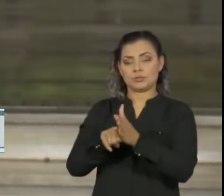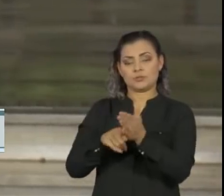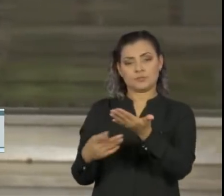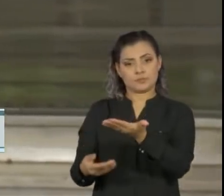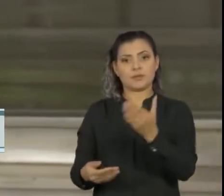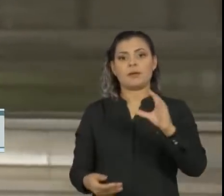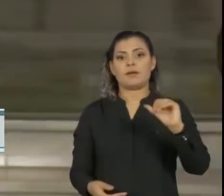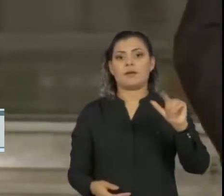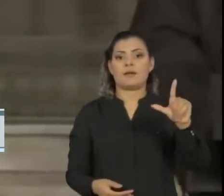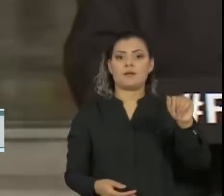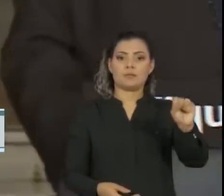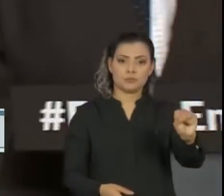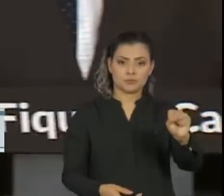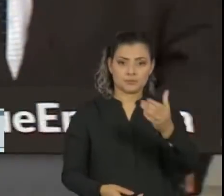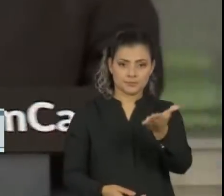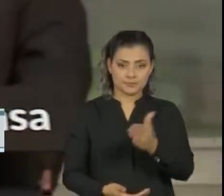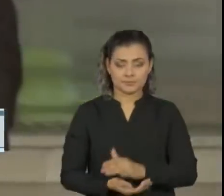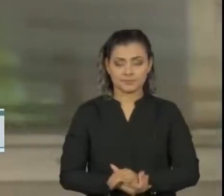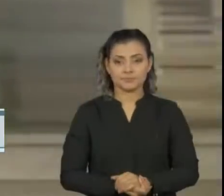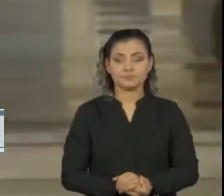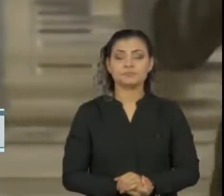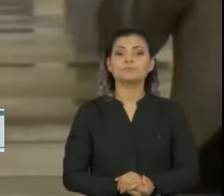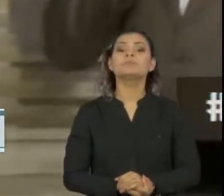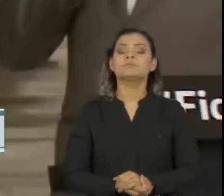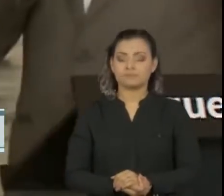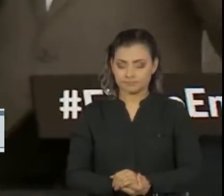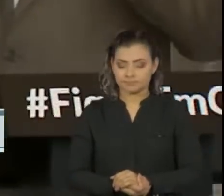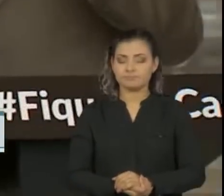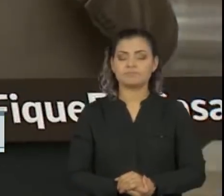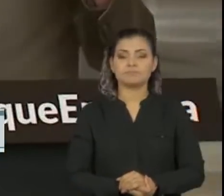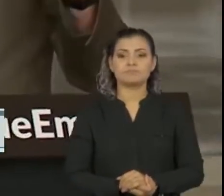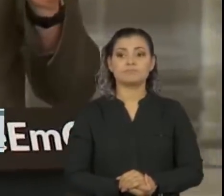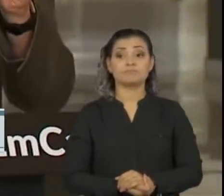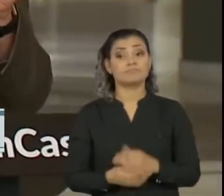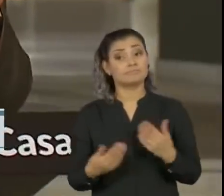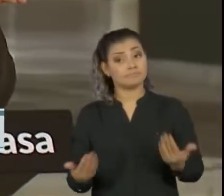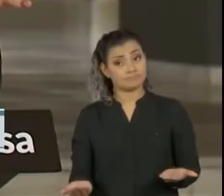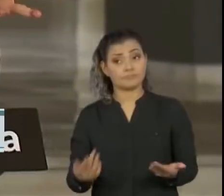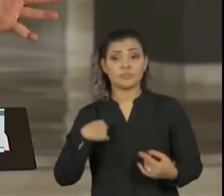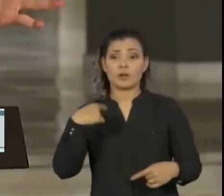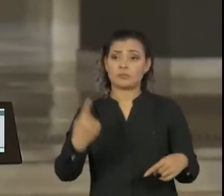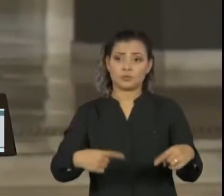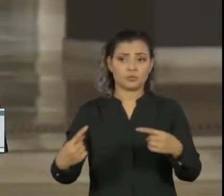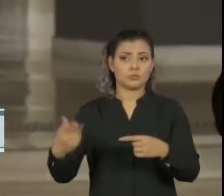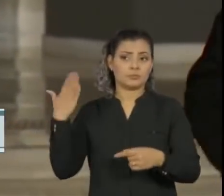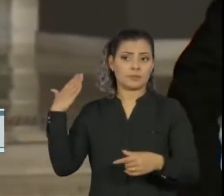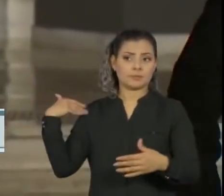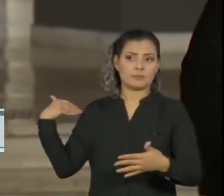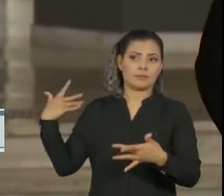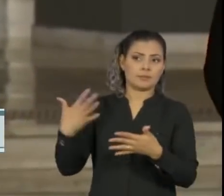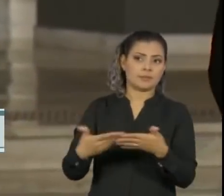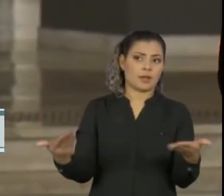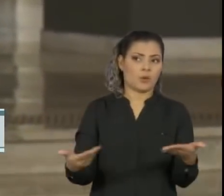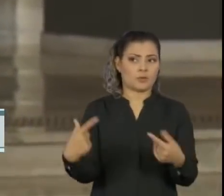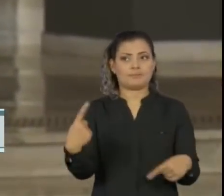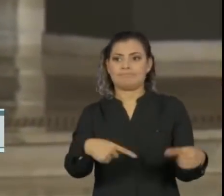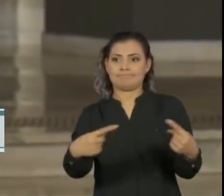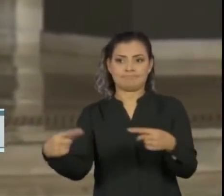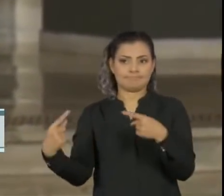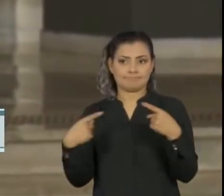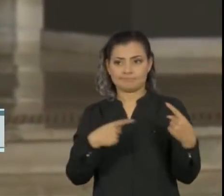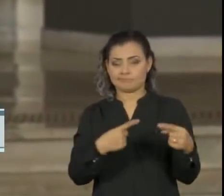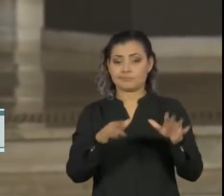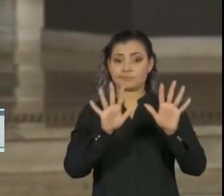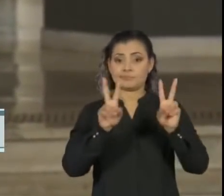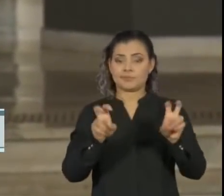Carlos Carvalho. Esse tópico ele vem sendo discutido desde o início no nosso Comitê